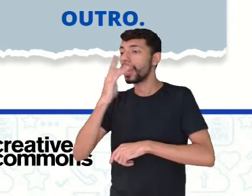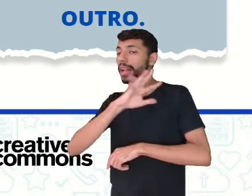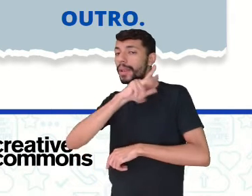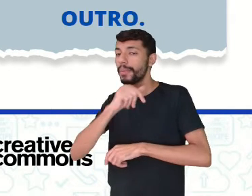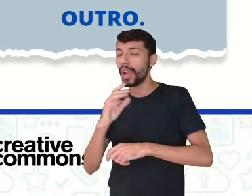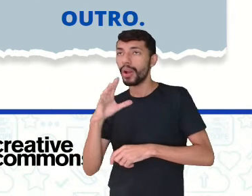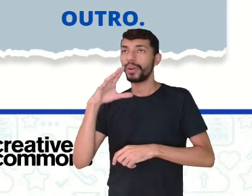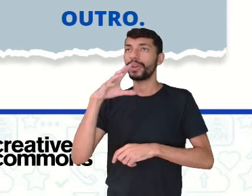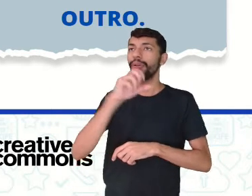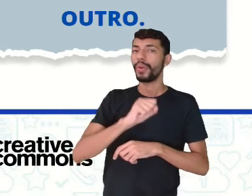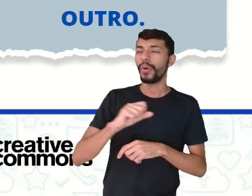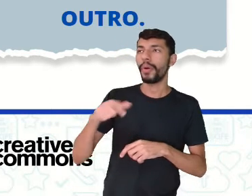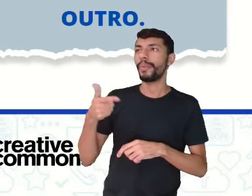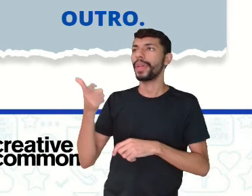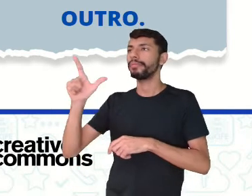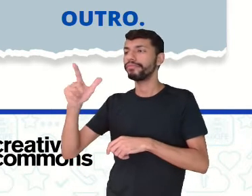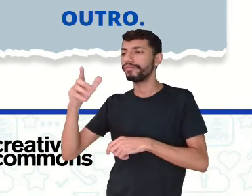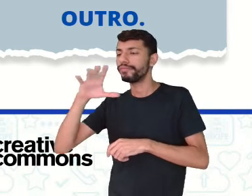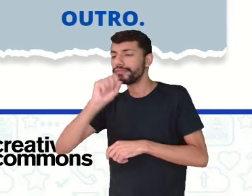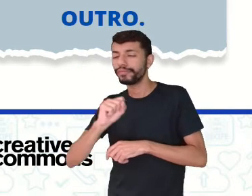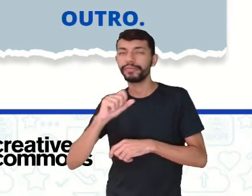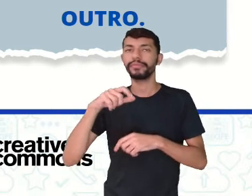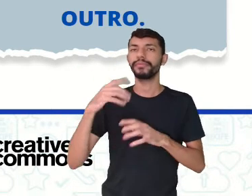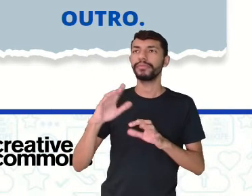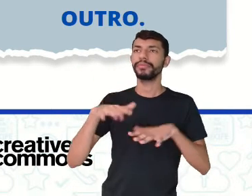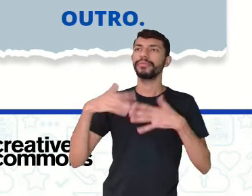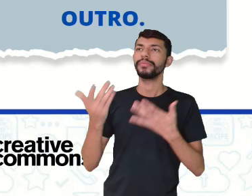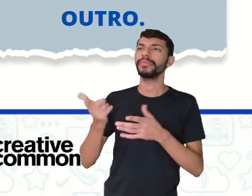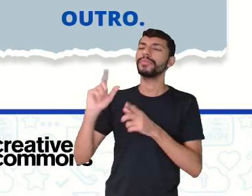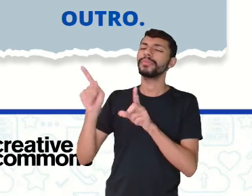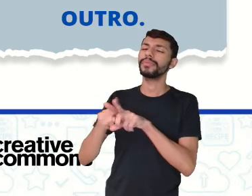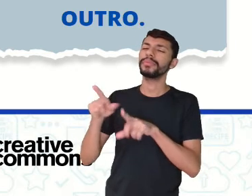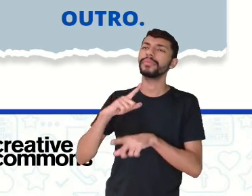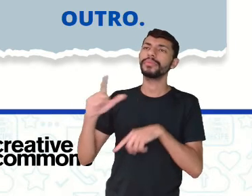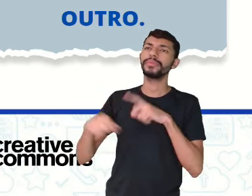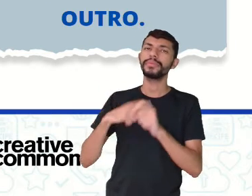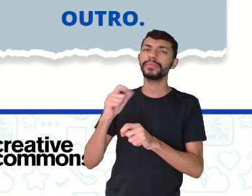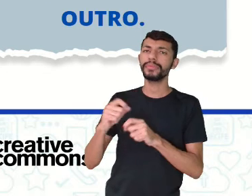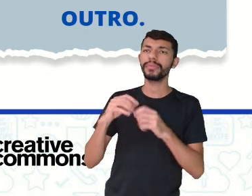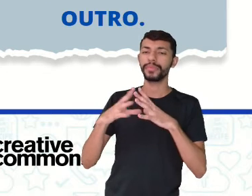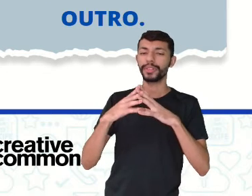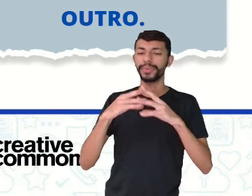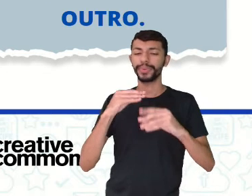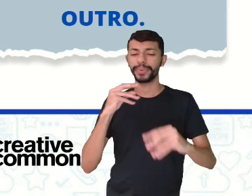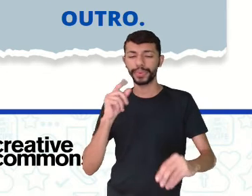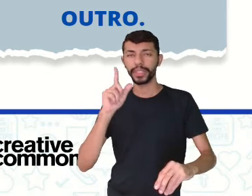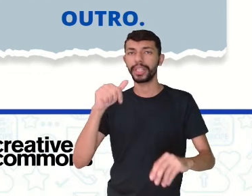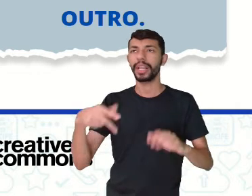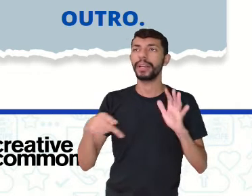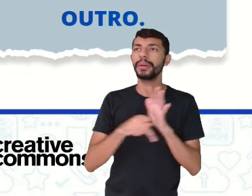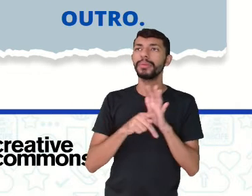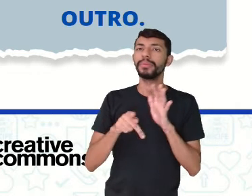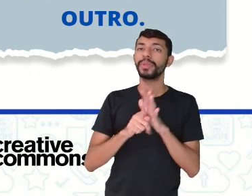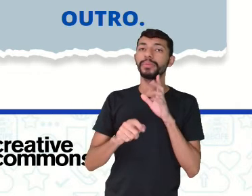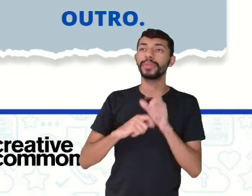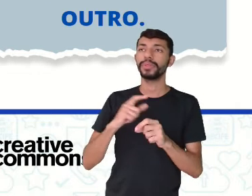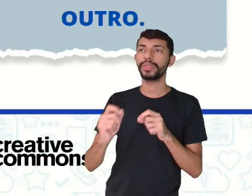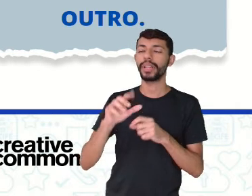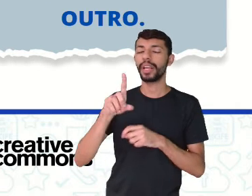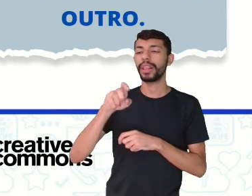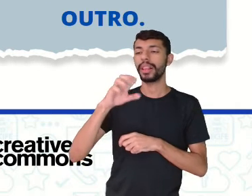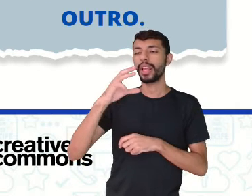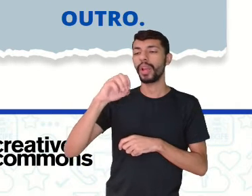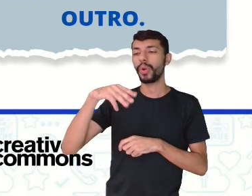alimenta do outro vegetal, e depois nós temos também os seres que são decompositores, que vão decompor